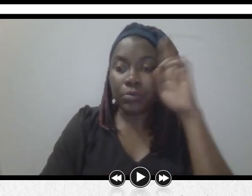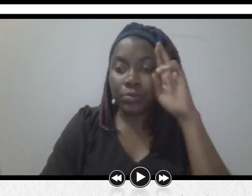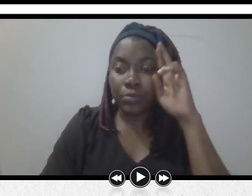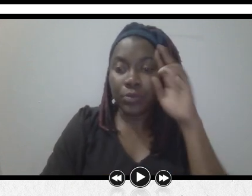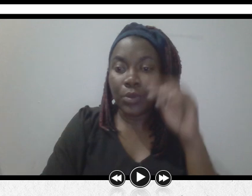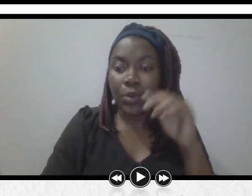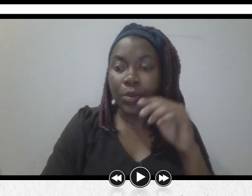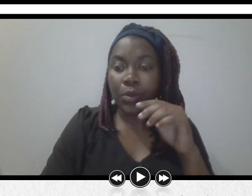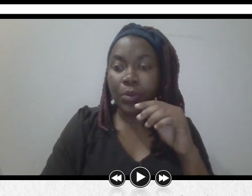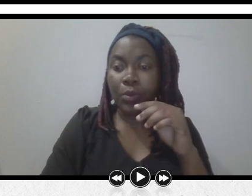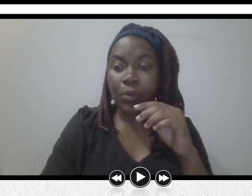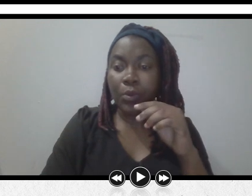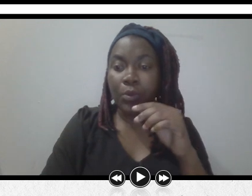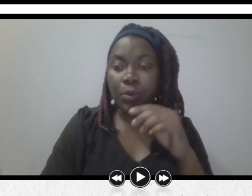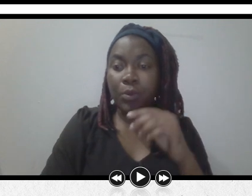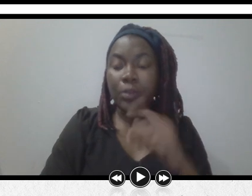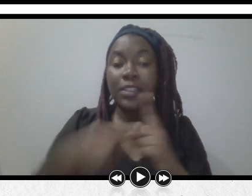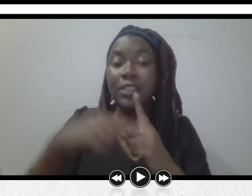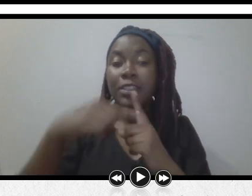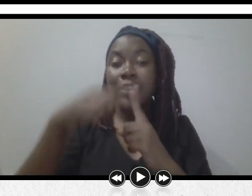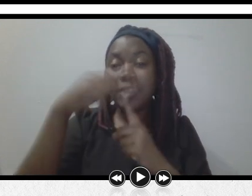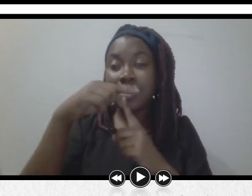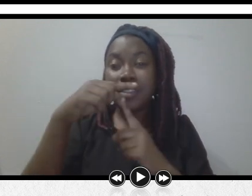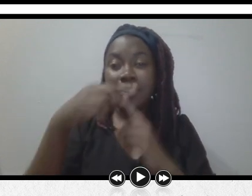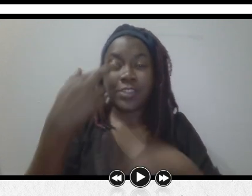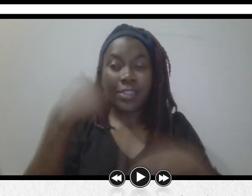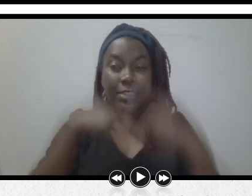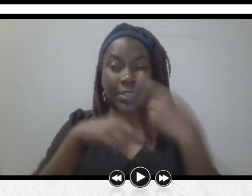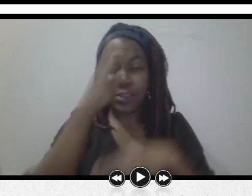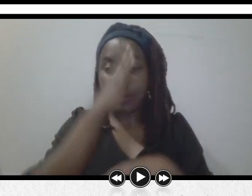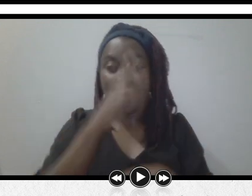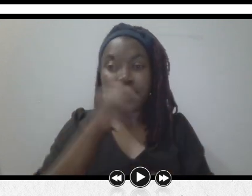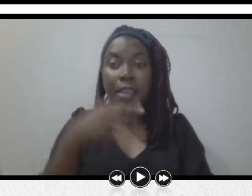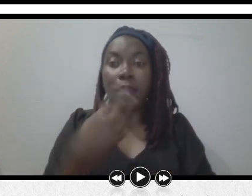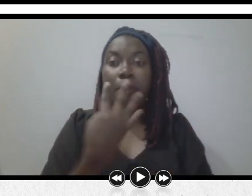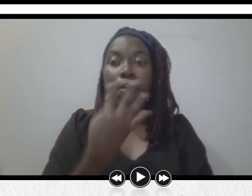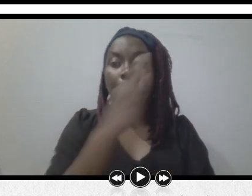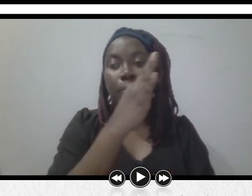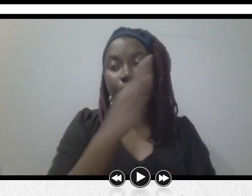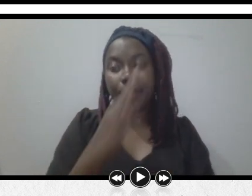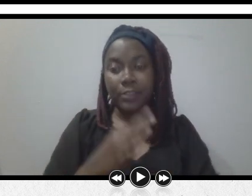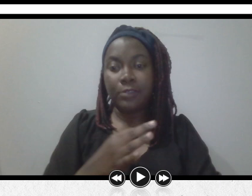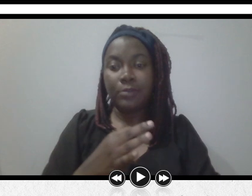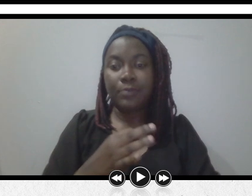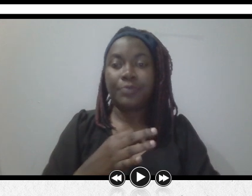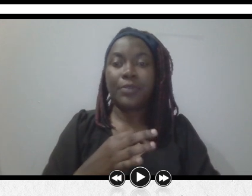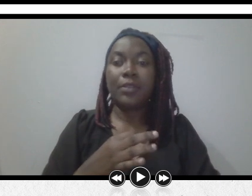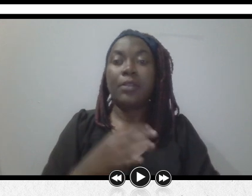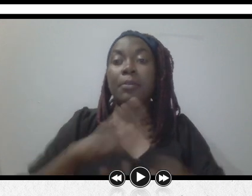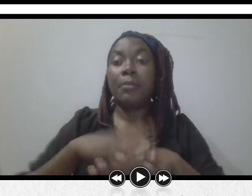do CISNAMA. O índice de reciclagem no Brasil é de apenas 4%, segundo o relatório divulgado